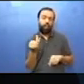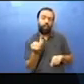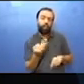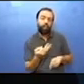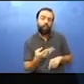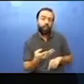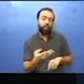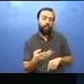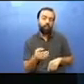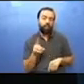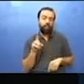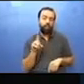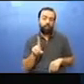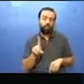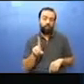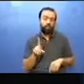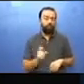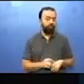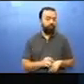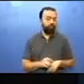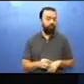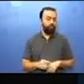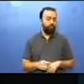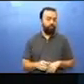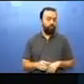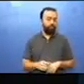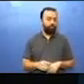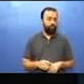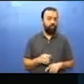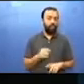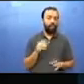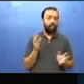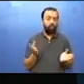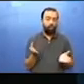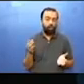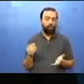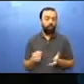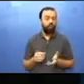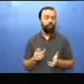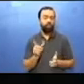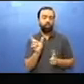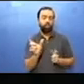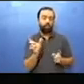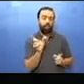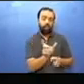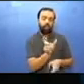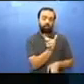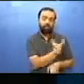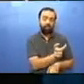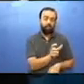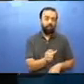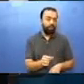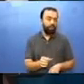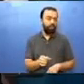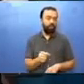títulos tem? 1. O Cordel das Tartarugas. Agora vamos ver as palavras do título.